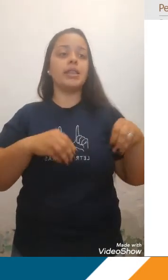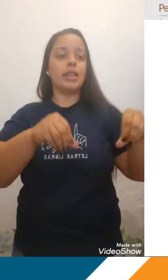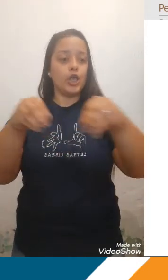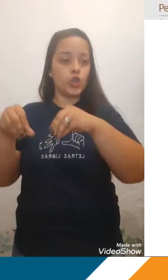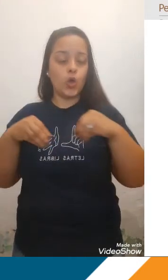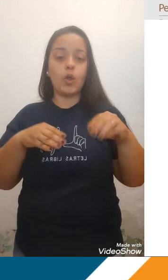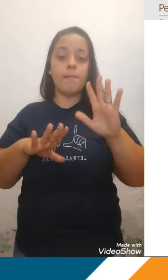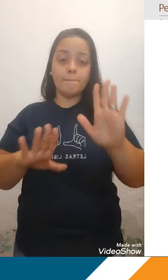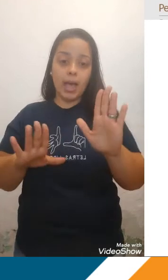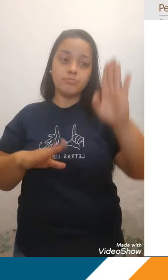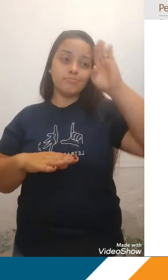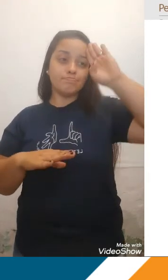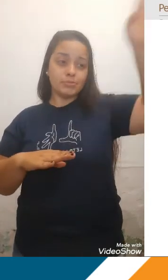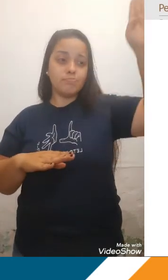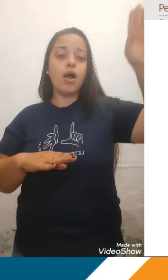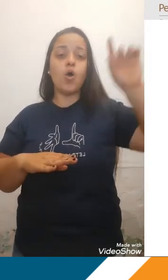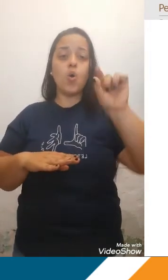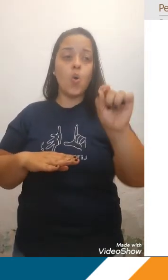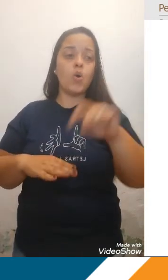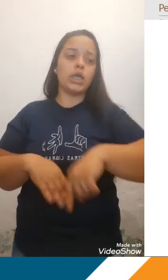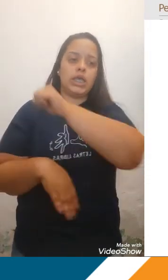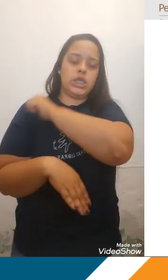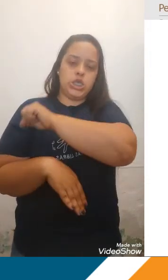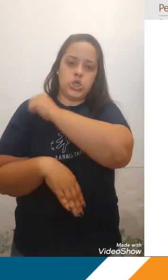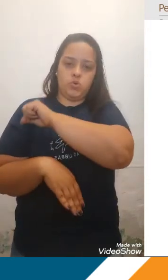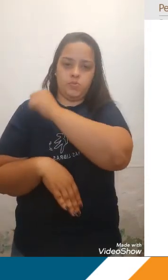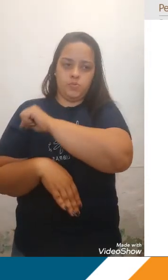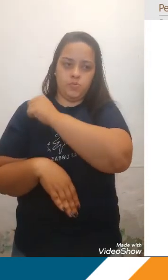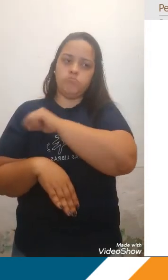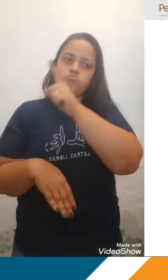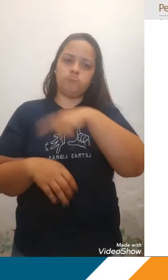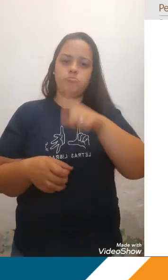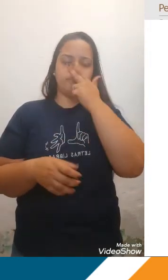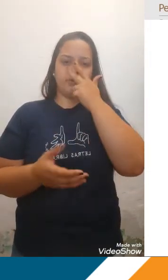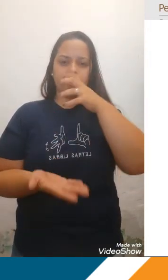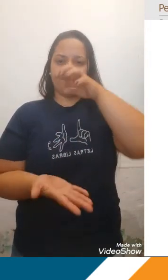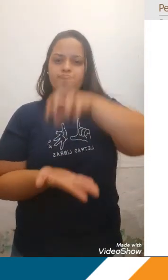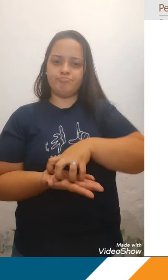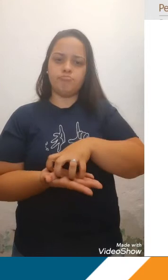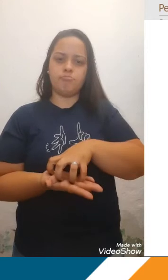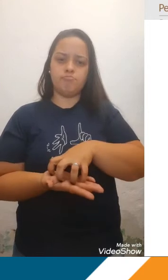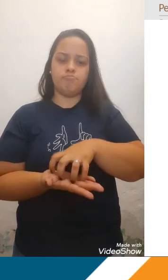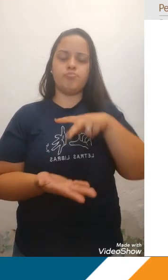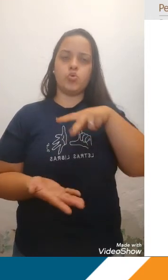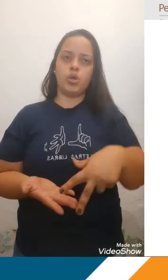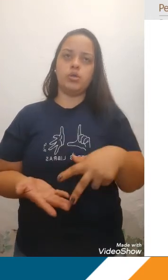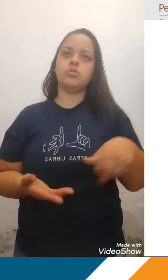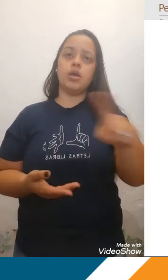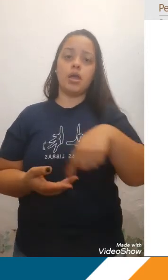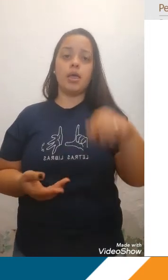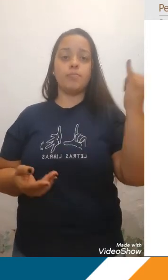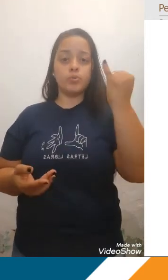um todo, mas principalmente a dinâmica do Rio de Janeiro, que se tornou a nova sede do Império Português. E